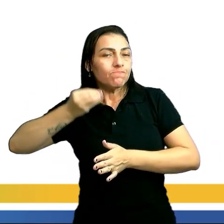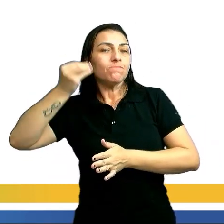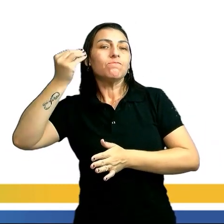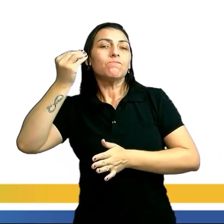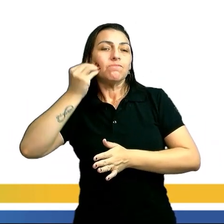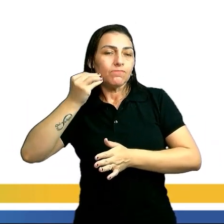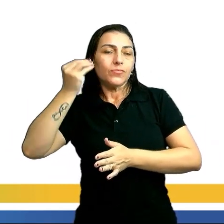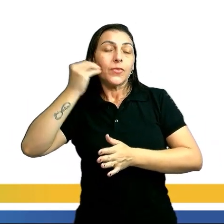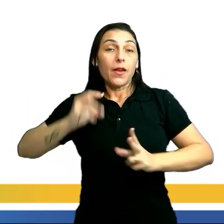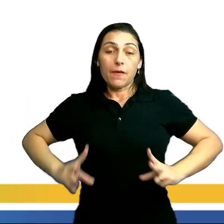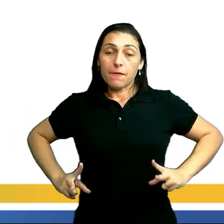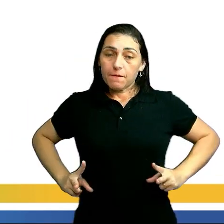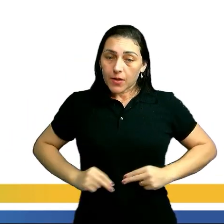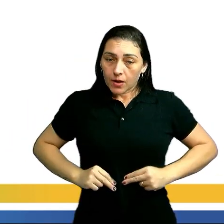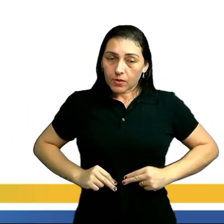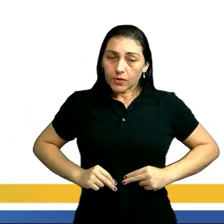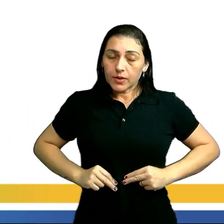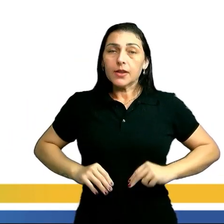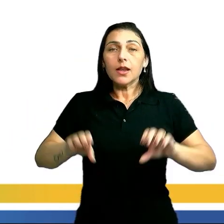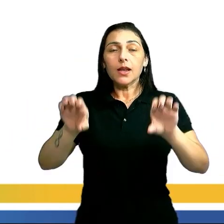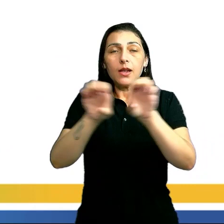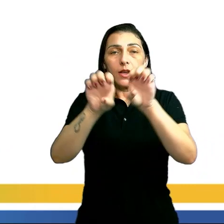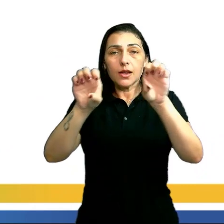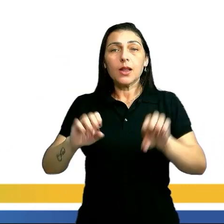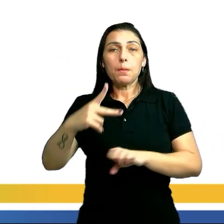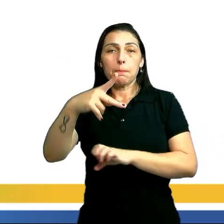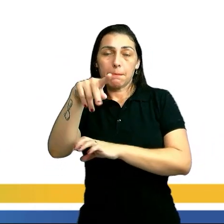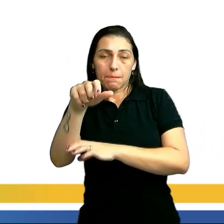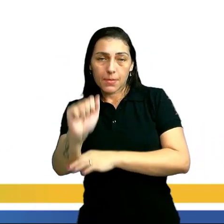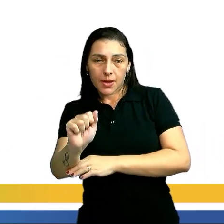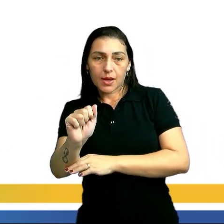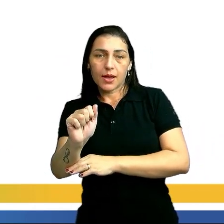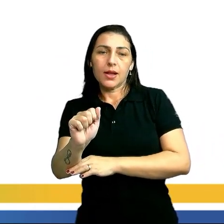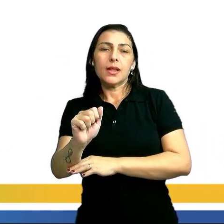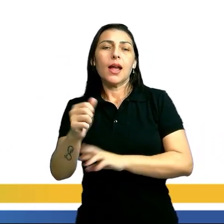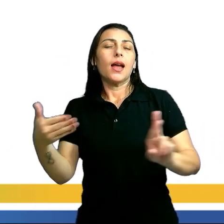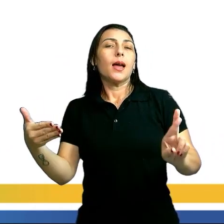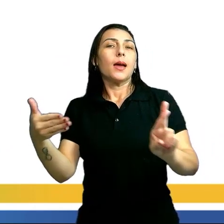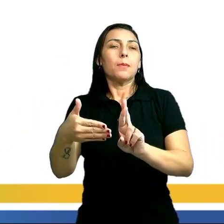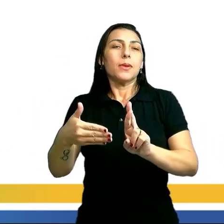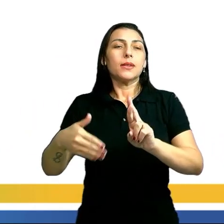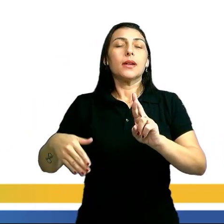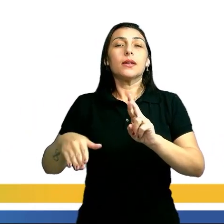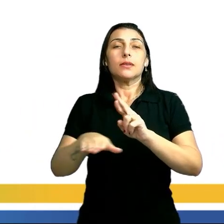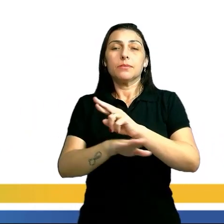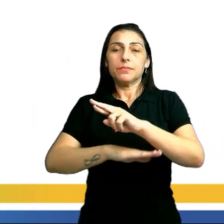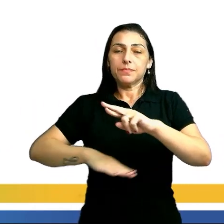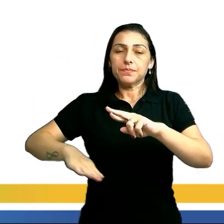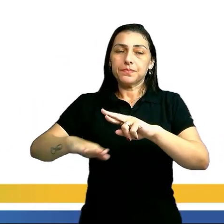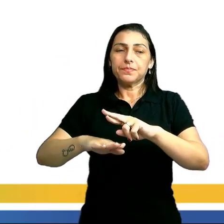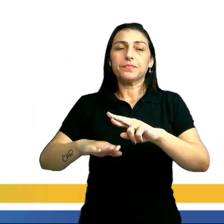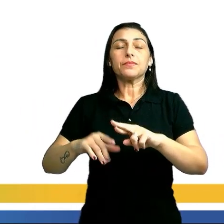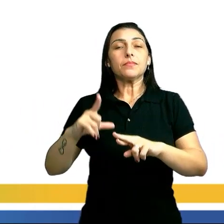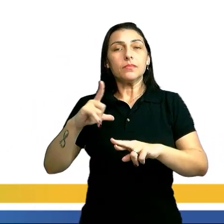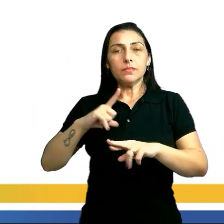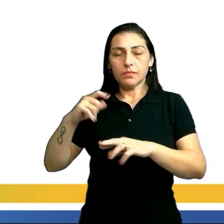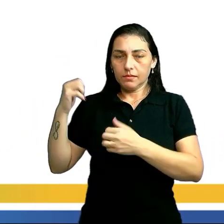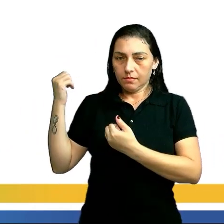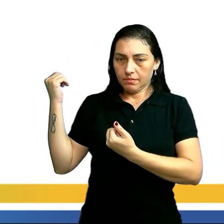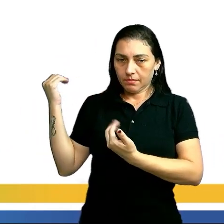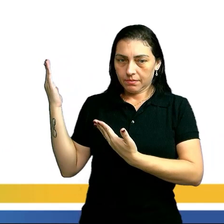componente em fraldas. A estrutura da PA está representada abaixo. Aí vocês têm